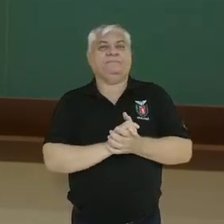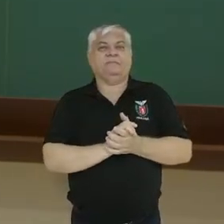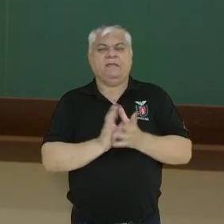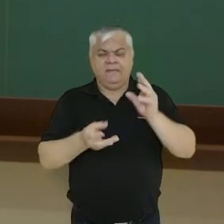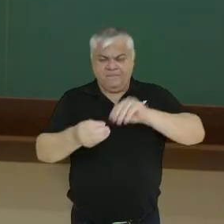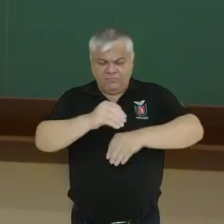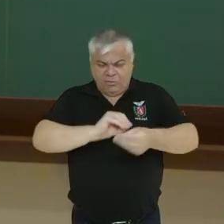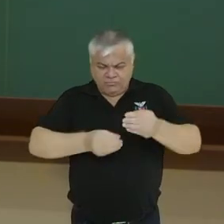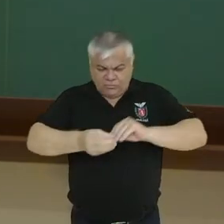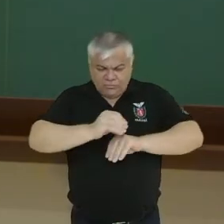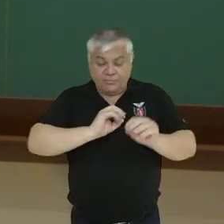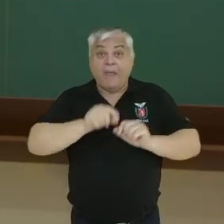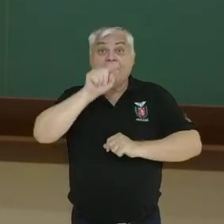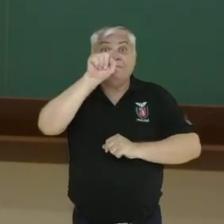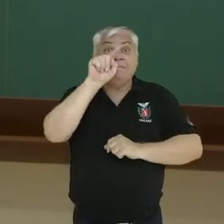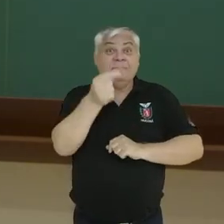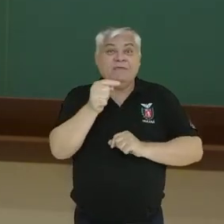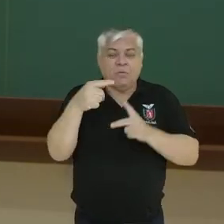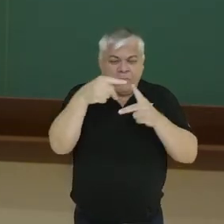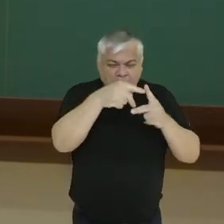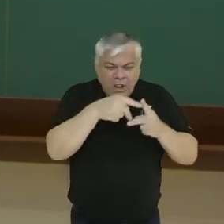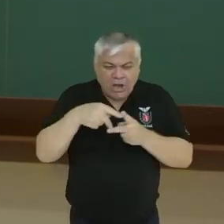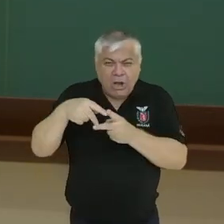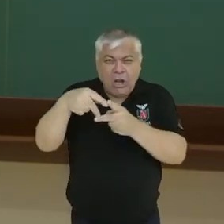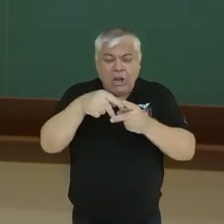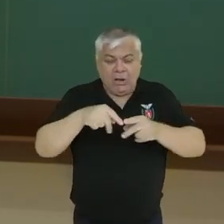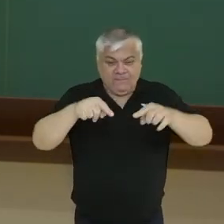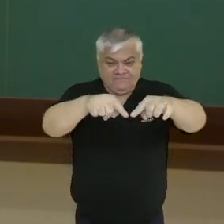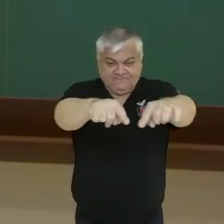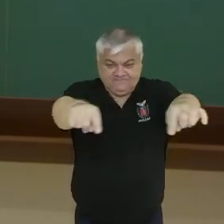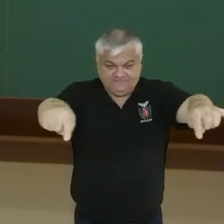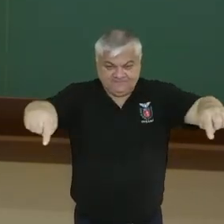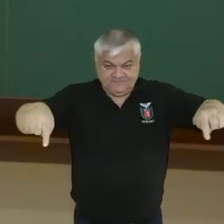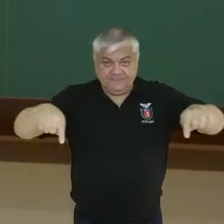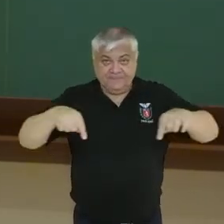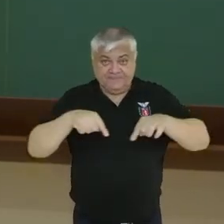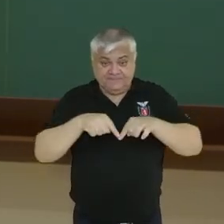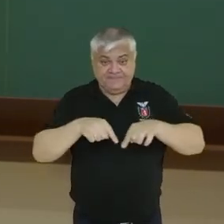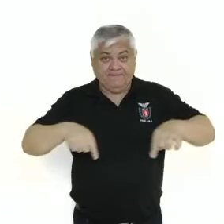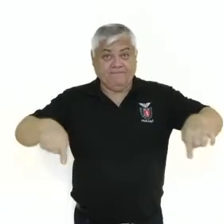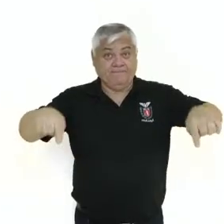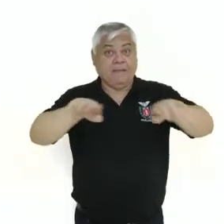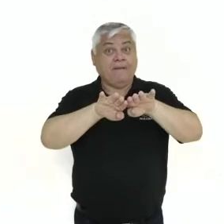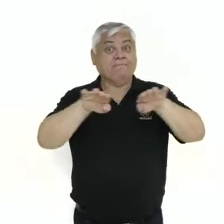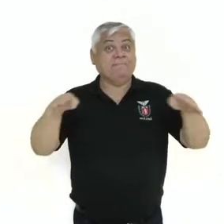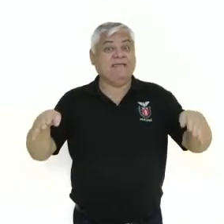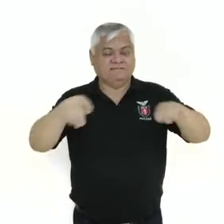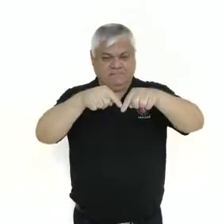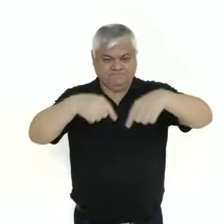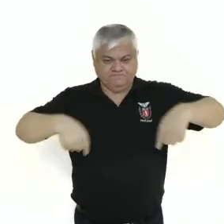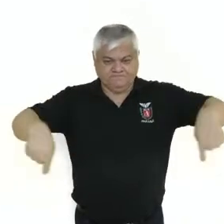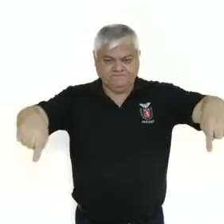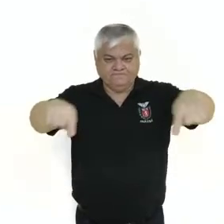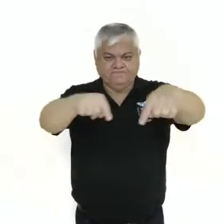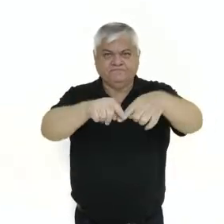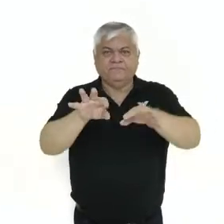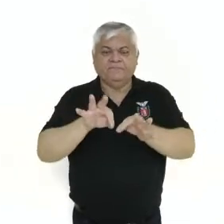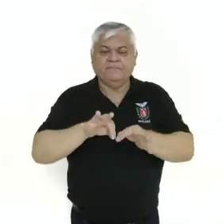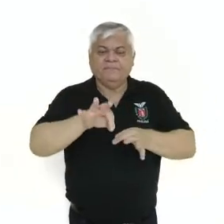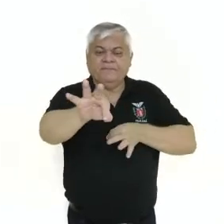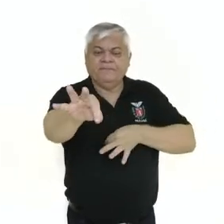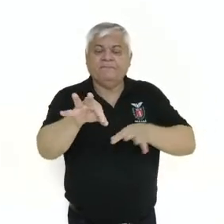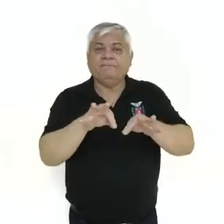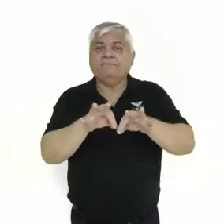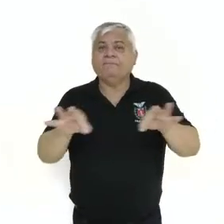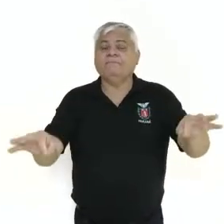peças vai ser montado sobre uma mesa circular. Qual é o diâmetro mínimo que a mesa deve ter se a montagem